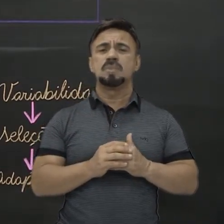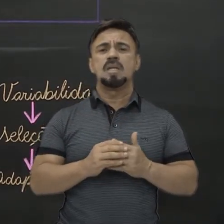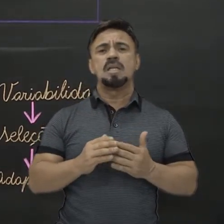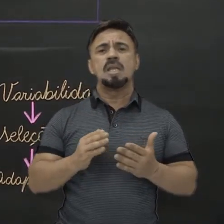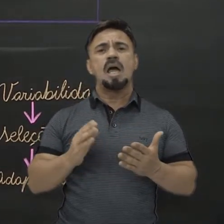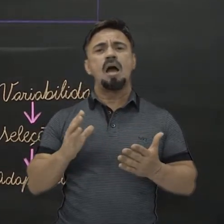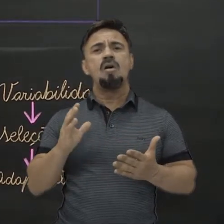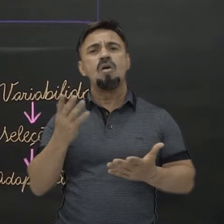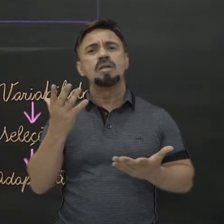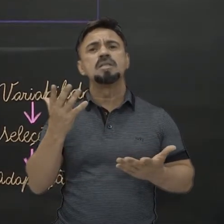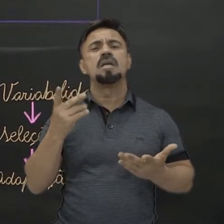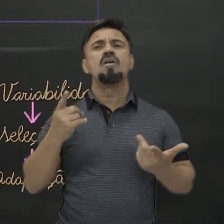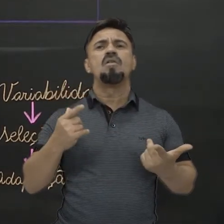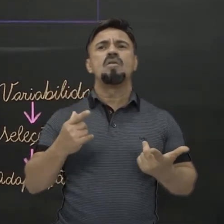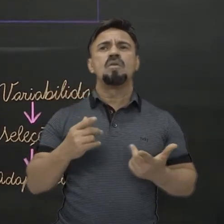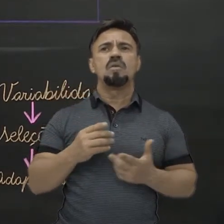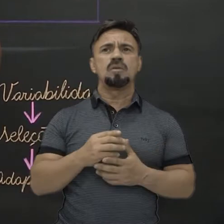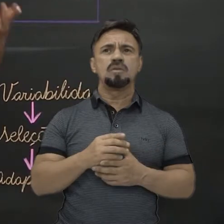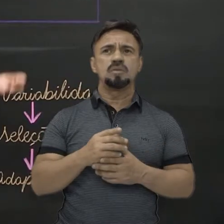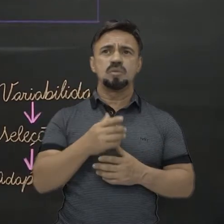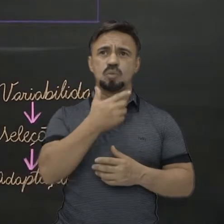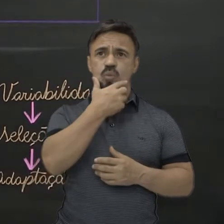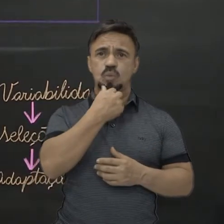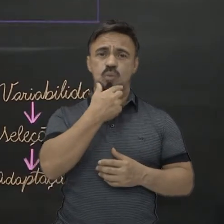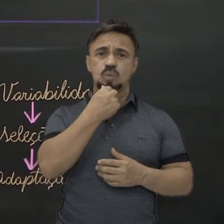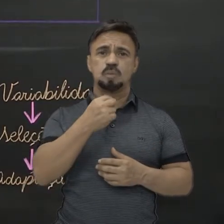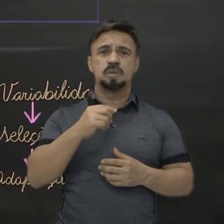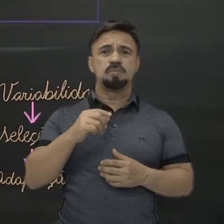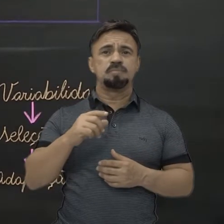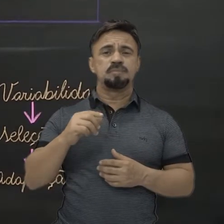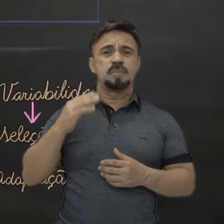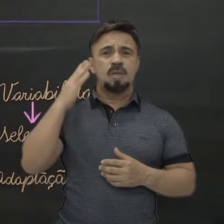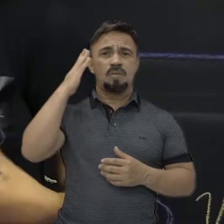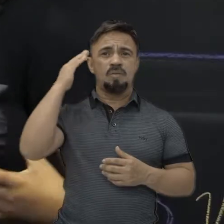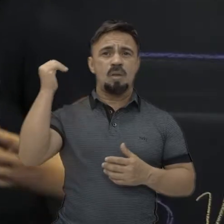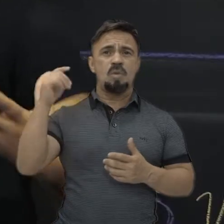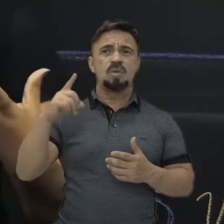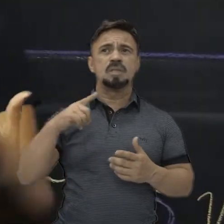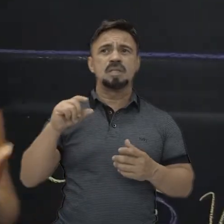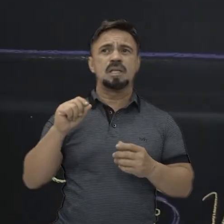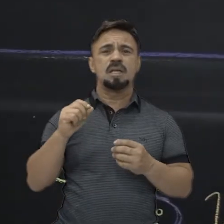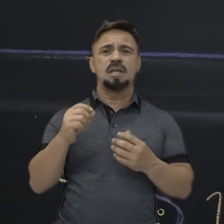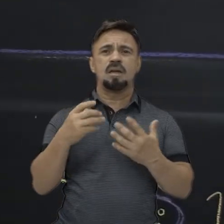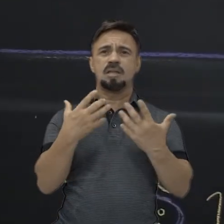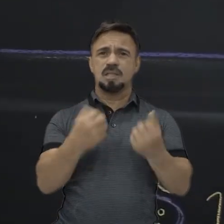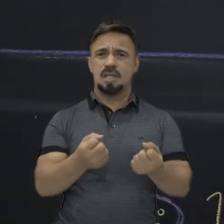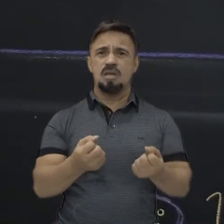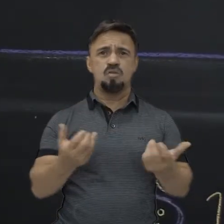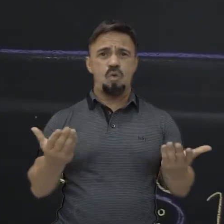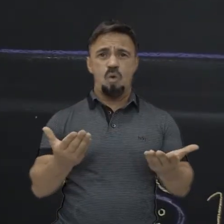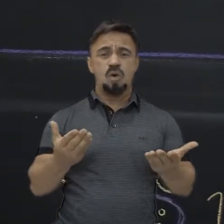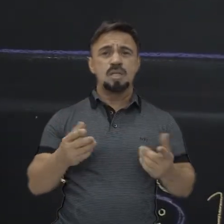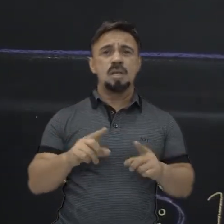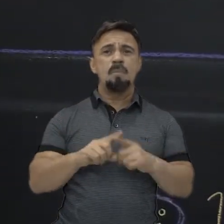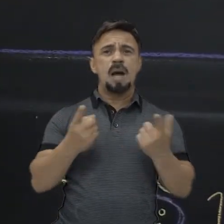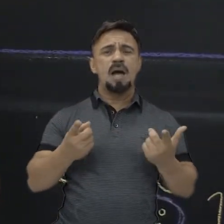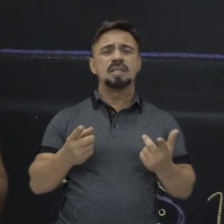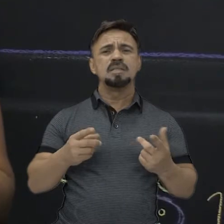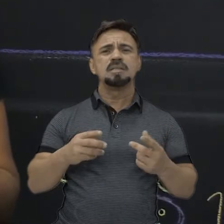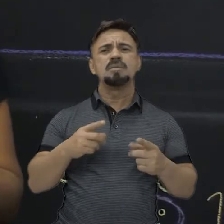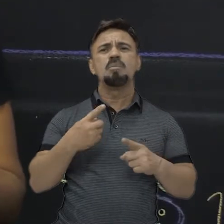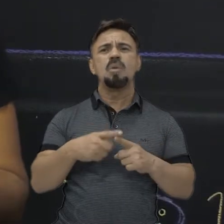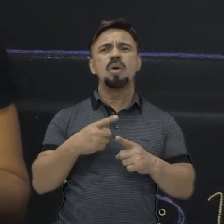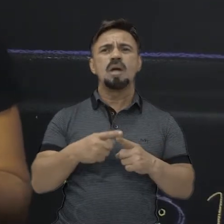então a ideia de Lamarck, o chamado lamarquismo. O lamarquismo ele não é aceito mais hoje em dia. Mas por que falamos dele?